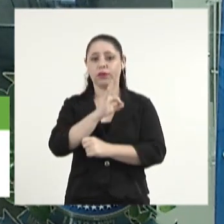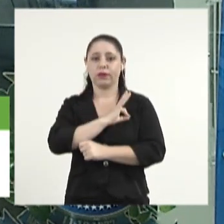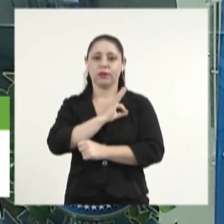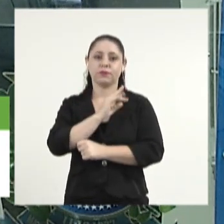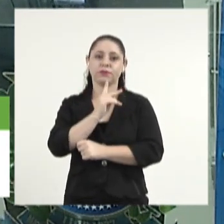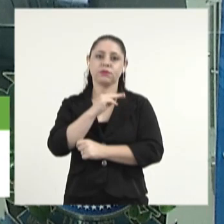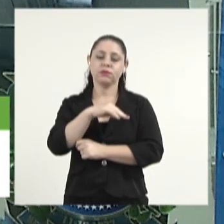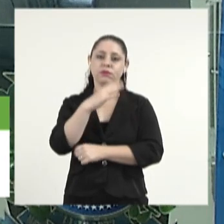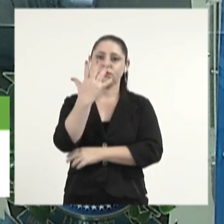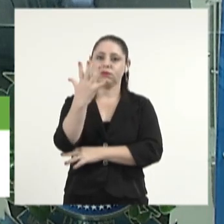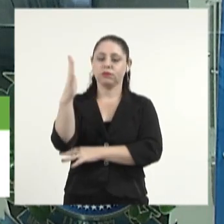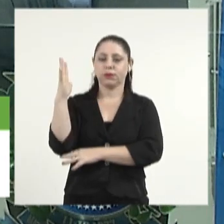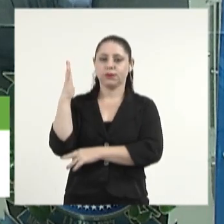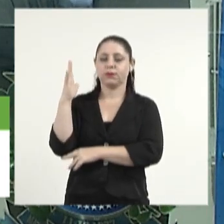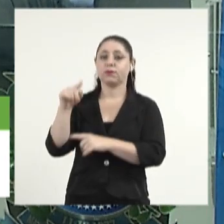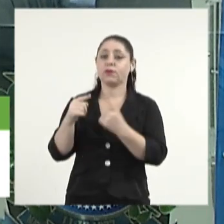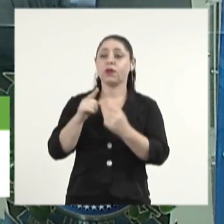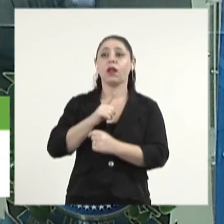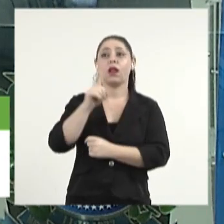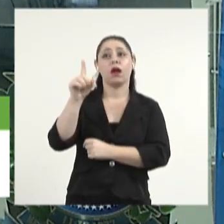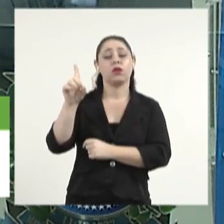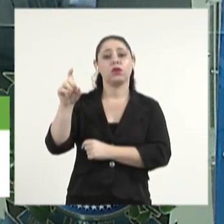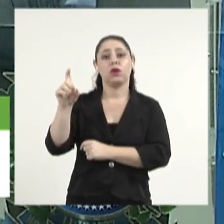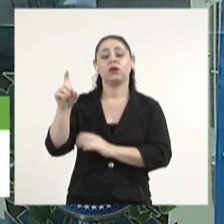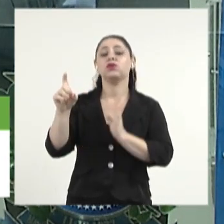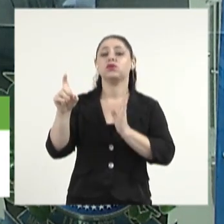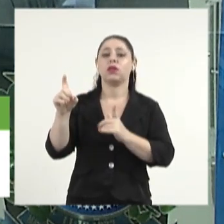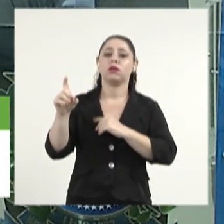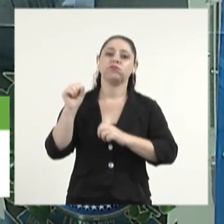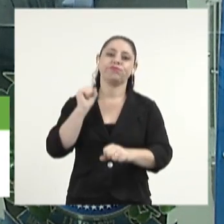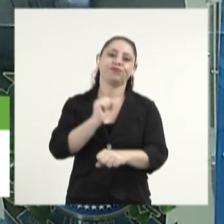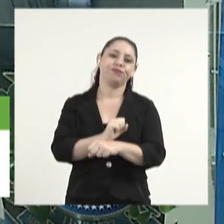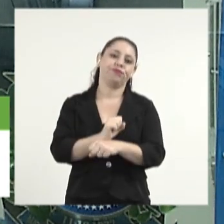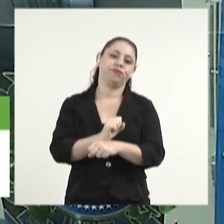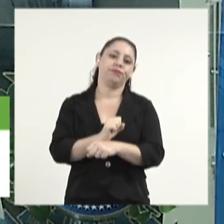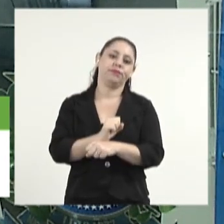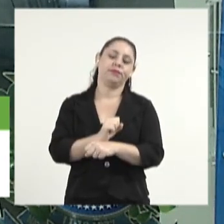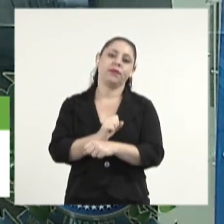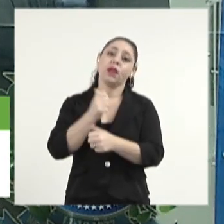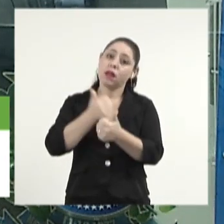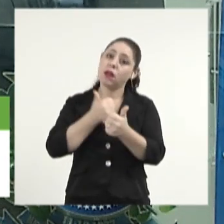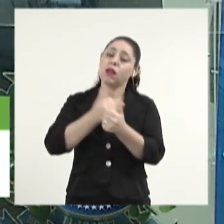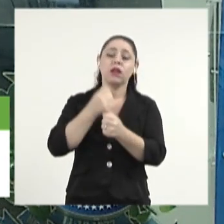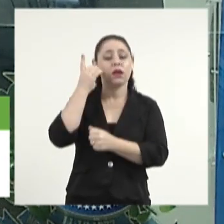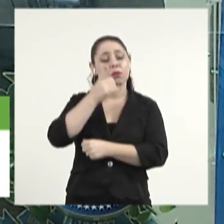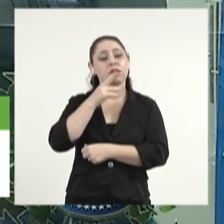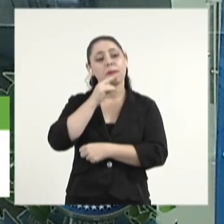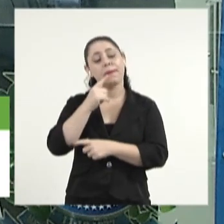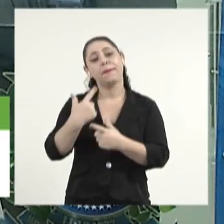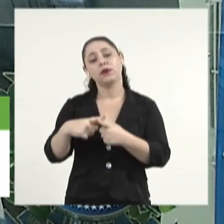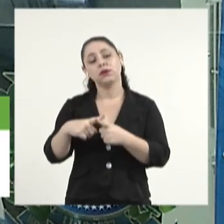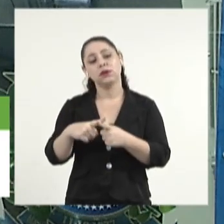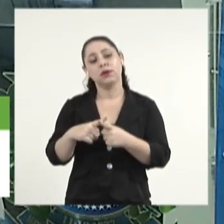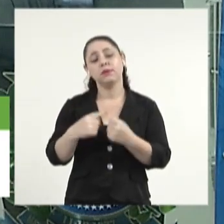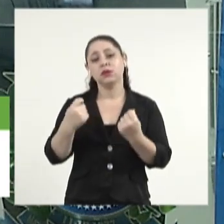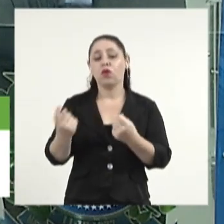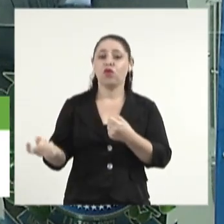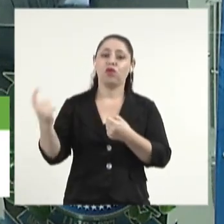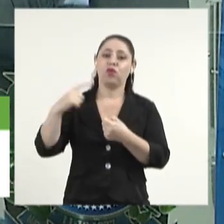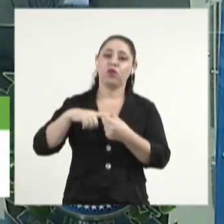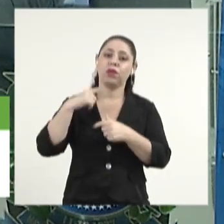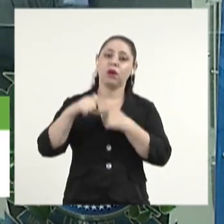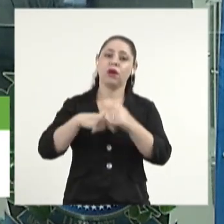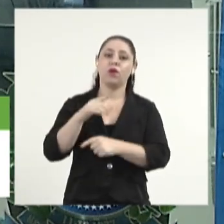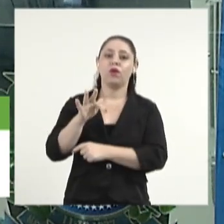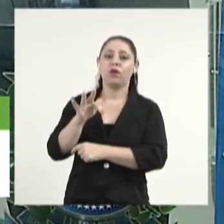Militar Ambiental aqui do nosso estado, mas lá em Dourados o projeto, por enquanto, está parado. E a cobrança do deputado Renato Câmara é justamente essa, a retomada